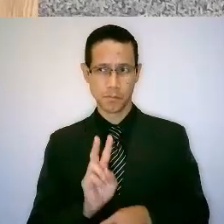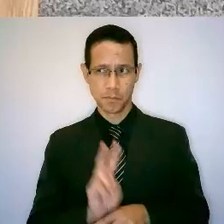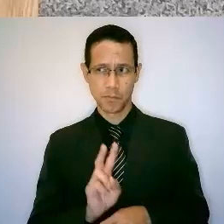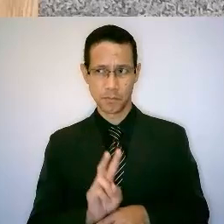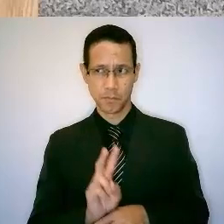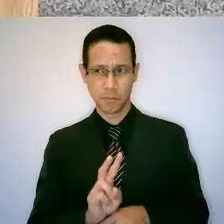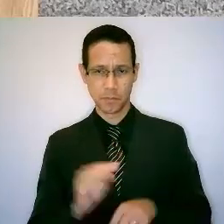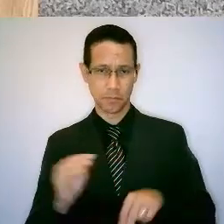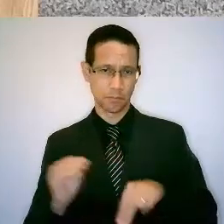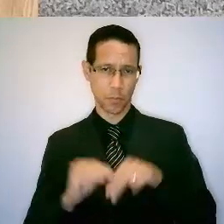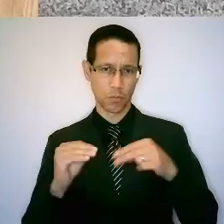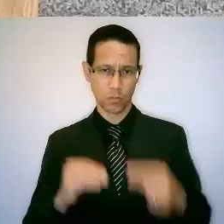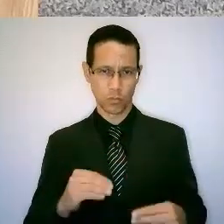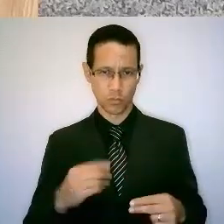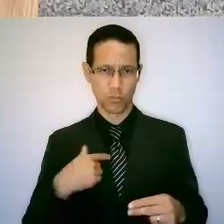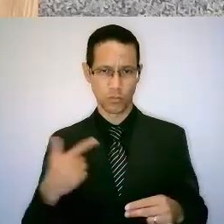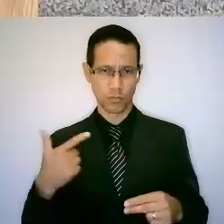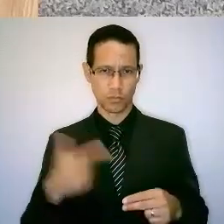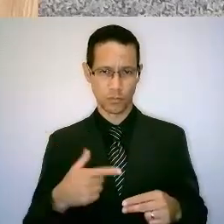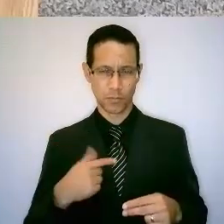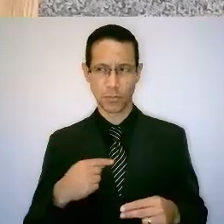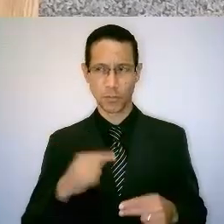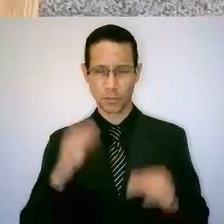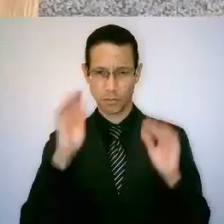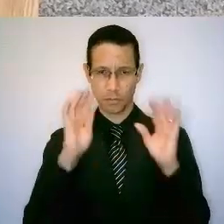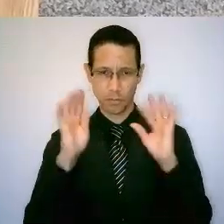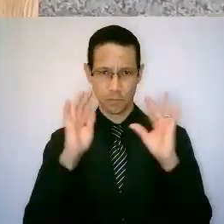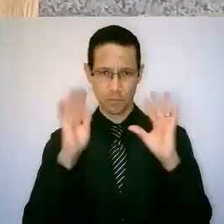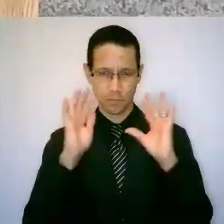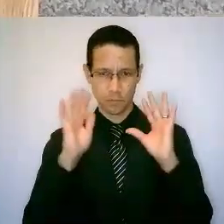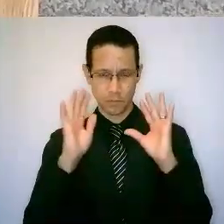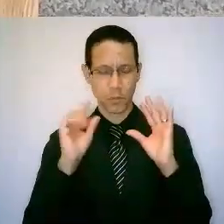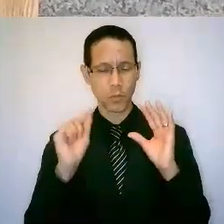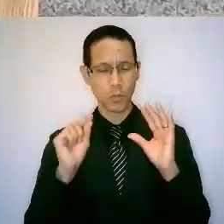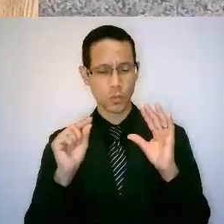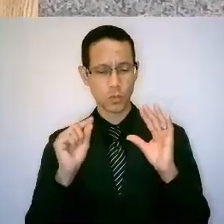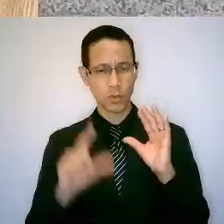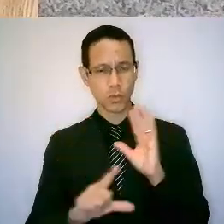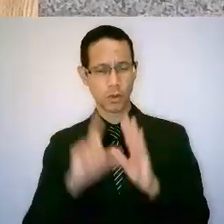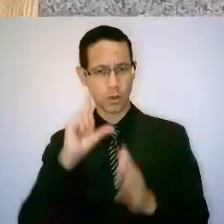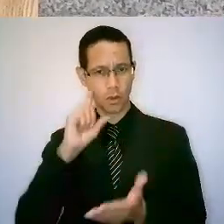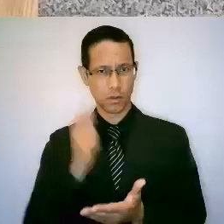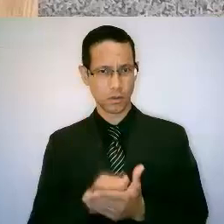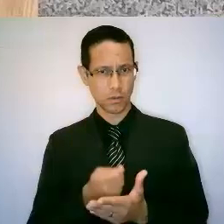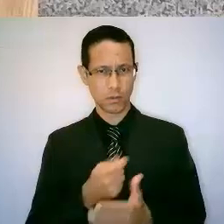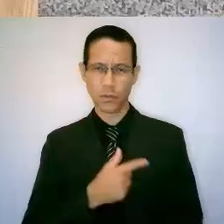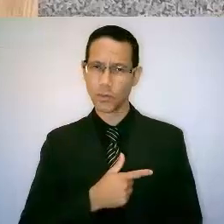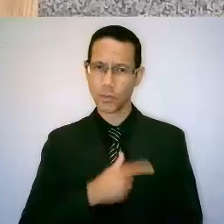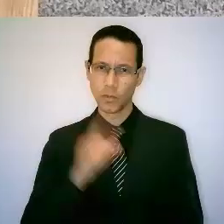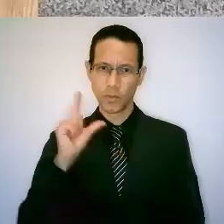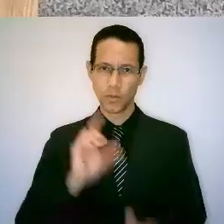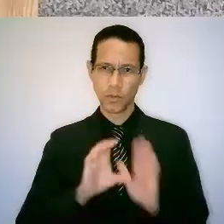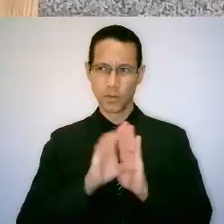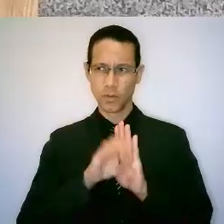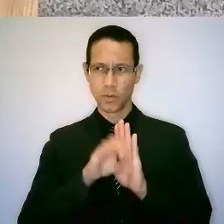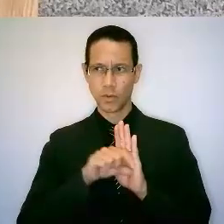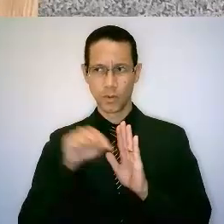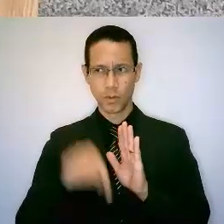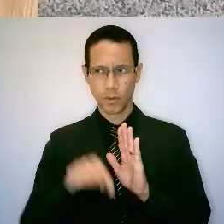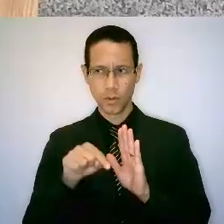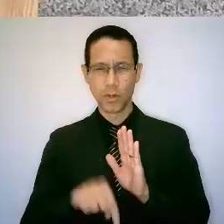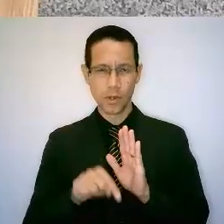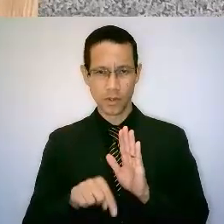Consumado excelências premeditação meu entender é um conceito alienígena a nossa legislação penal